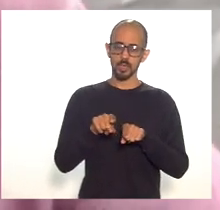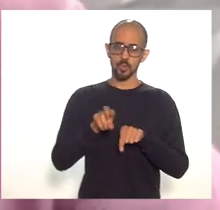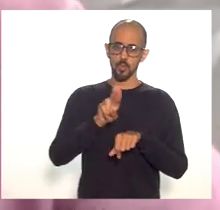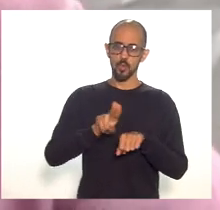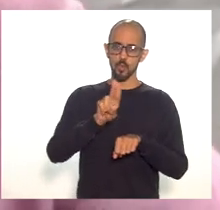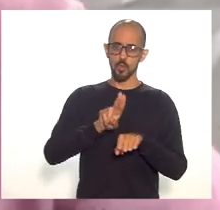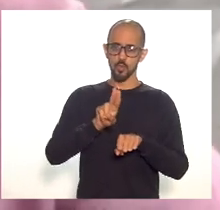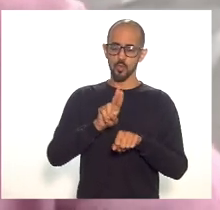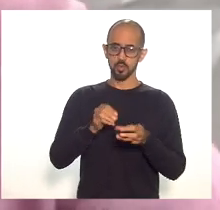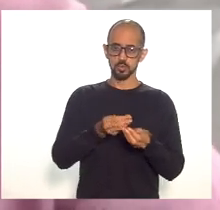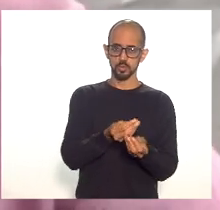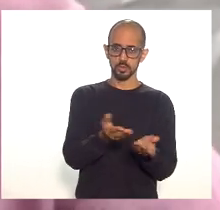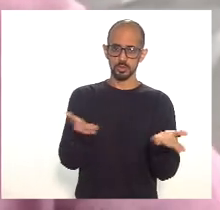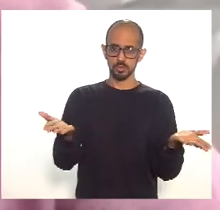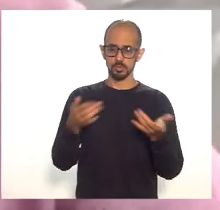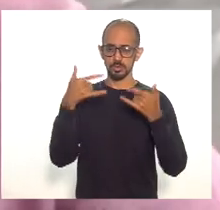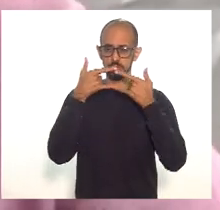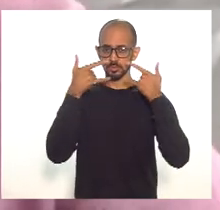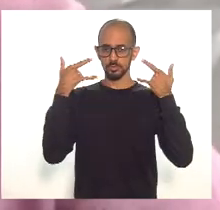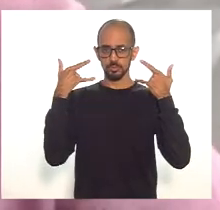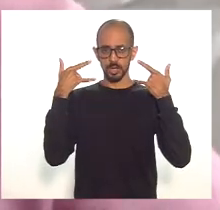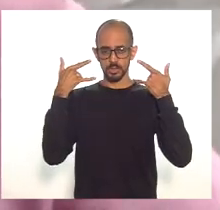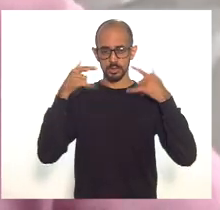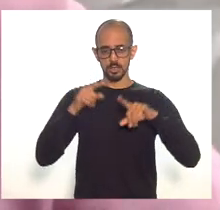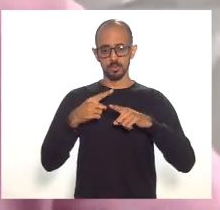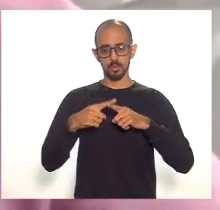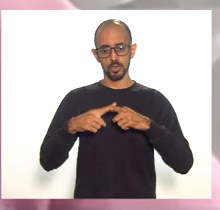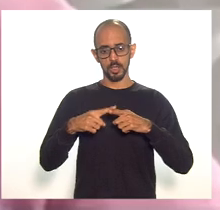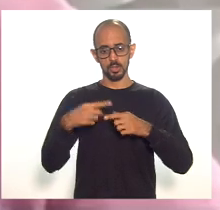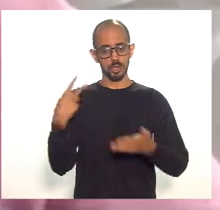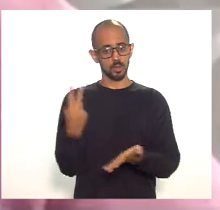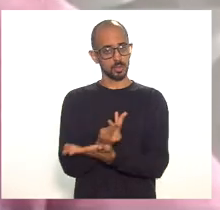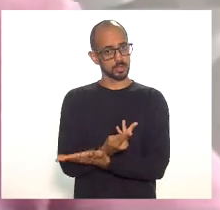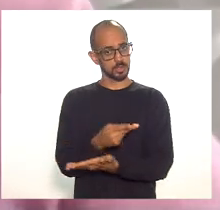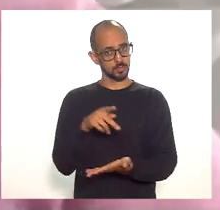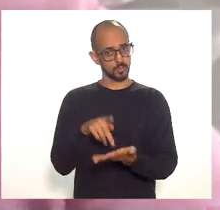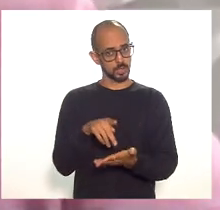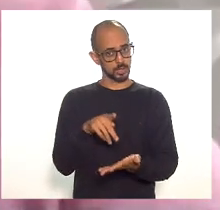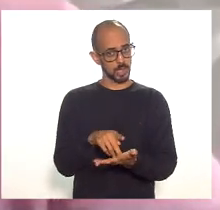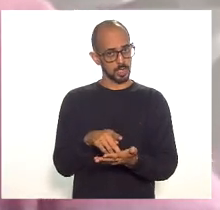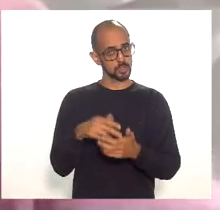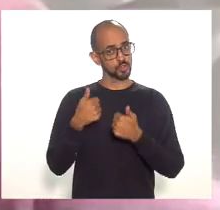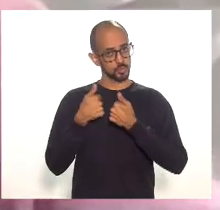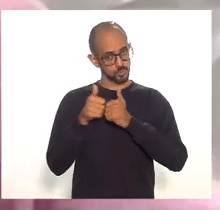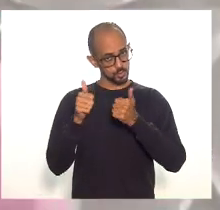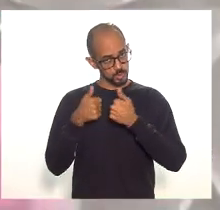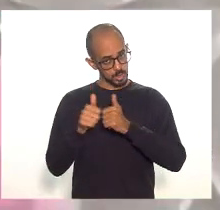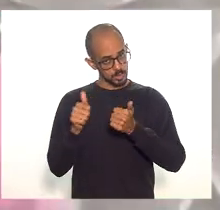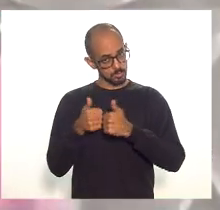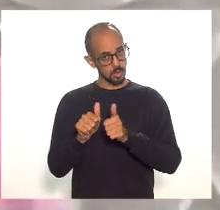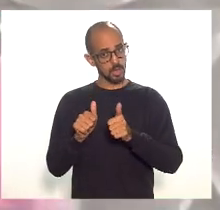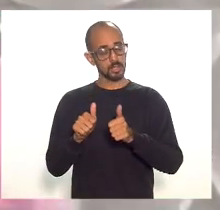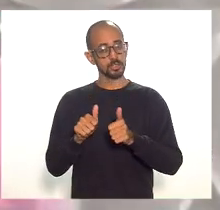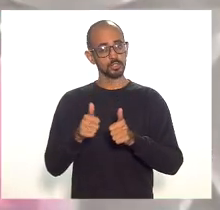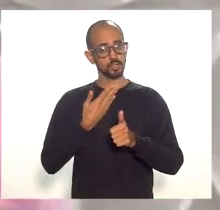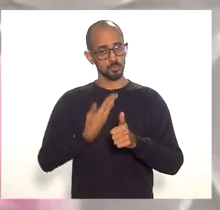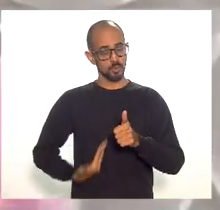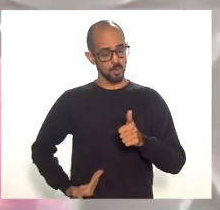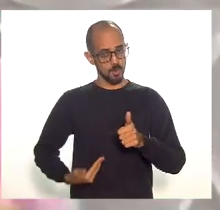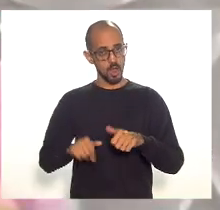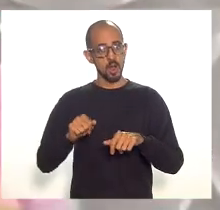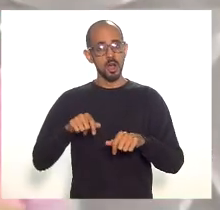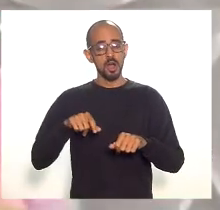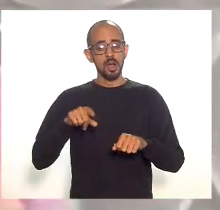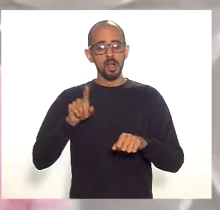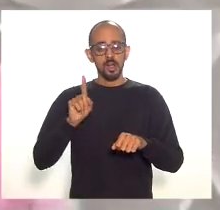concessão de máscaras. Temos que lembrar aqui o que está acontecendo no transporte público. Né? O transporte público